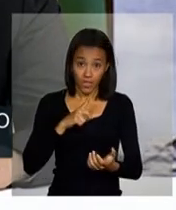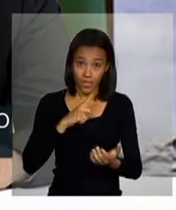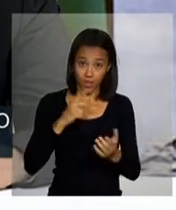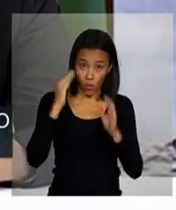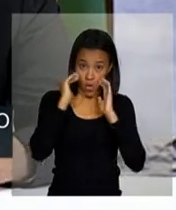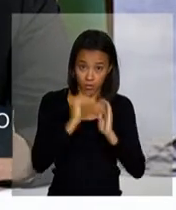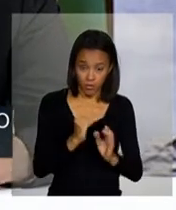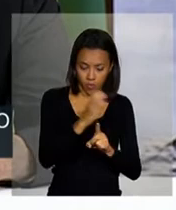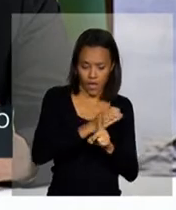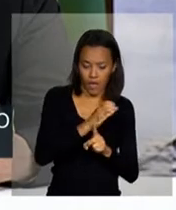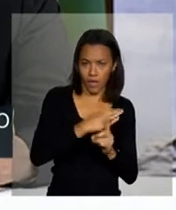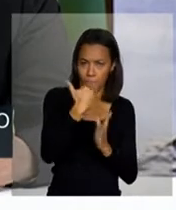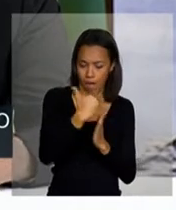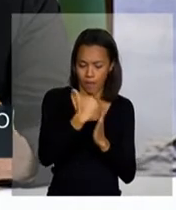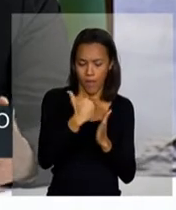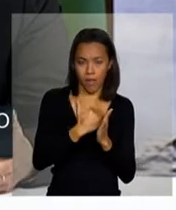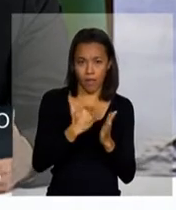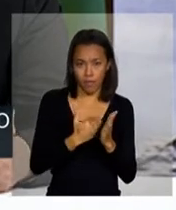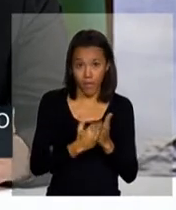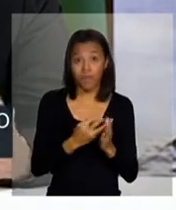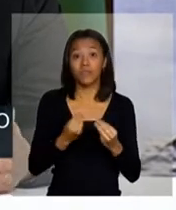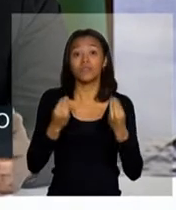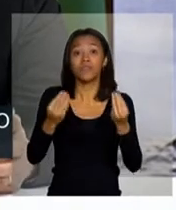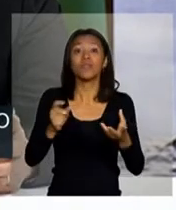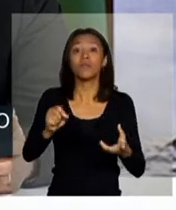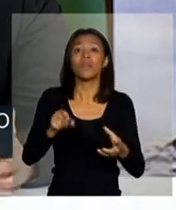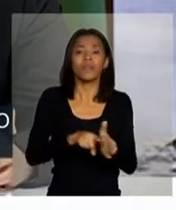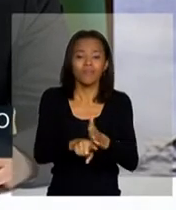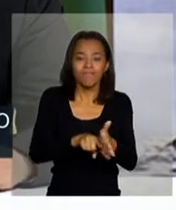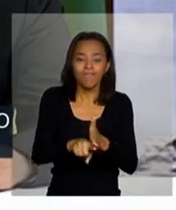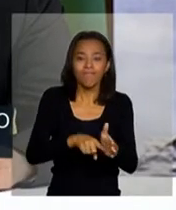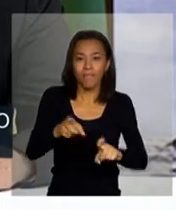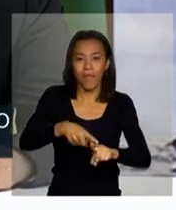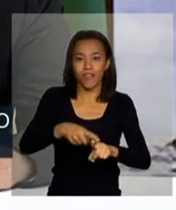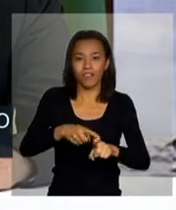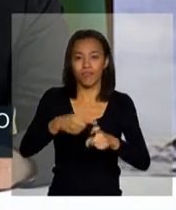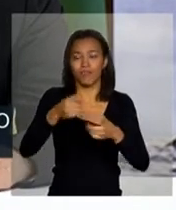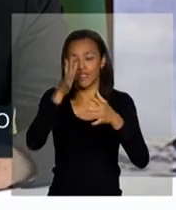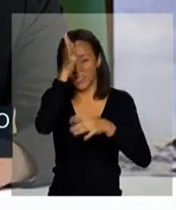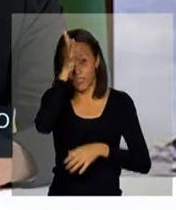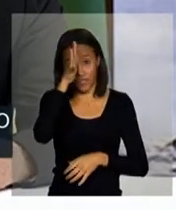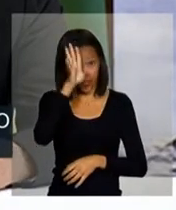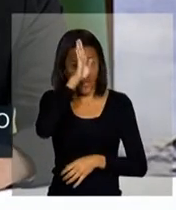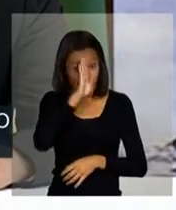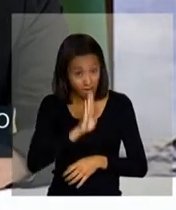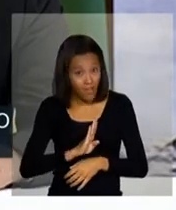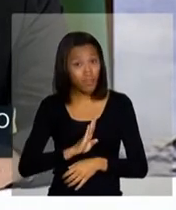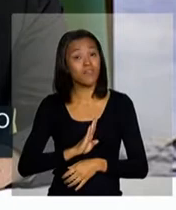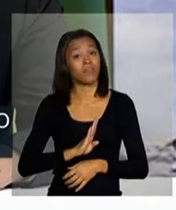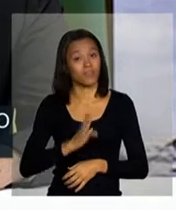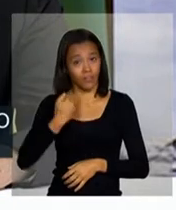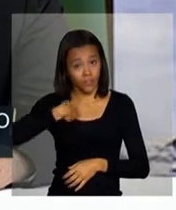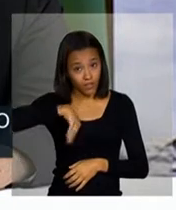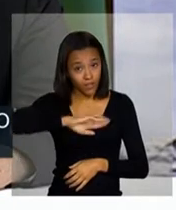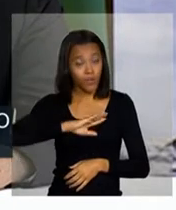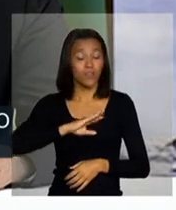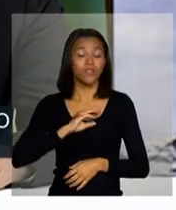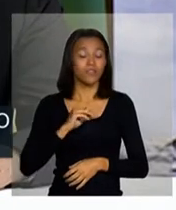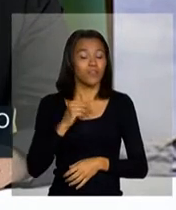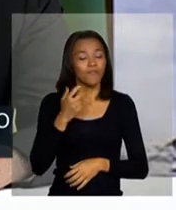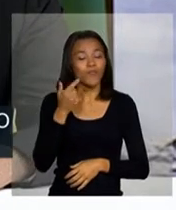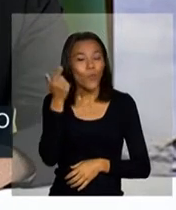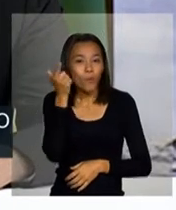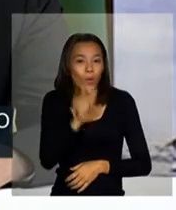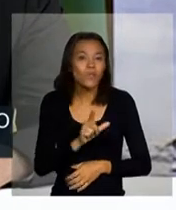cronograma, oferecendo a eles exames gratuitos. E assim nós esperamos ajudar a